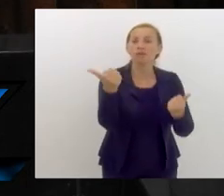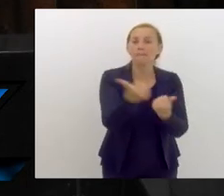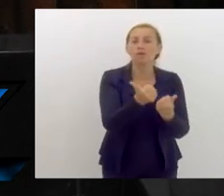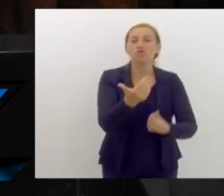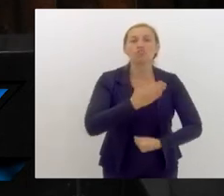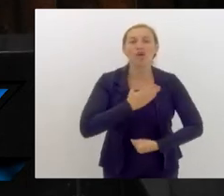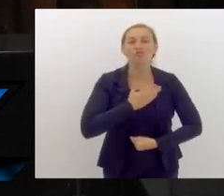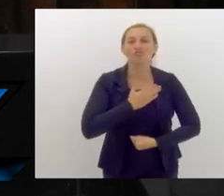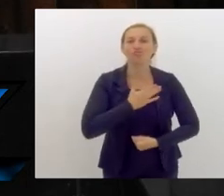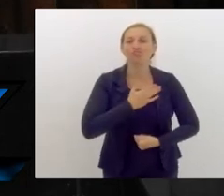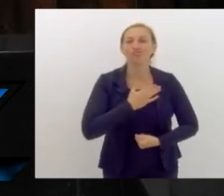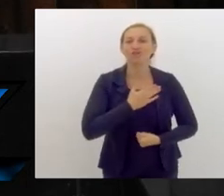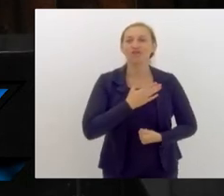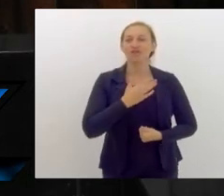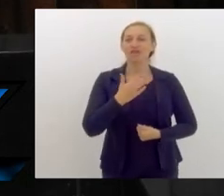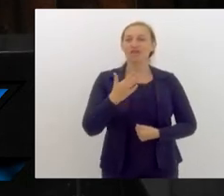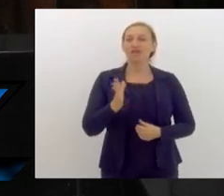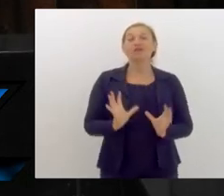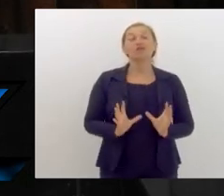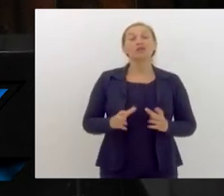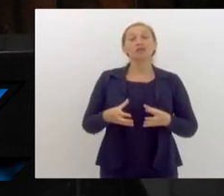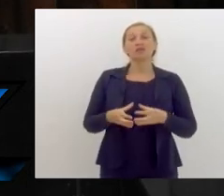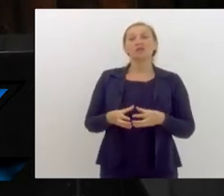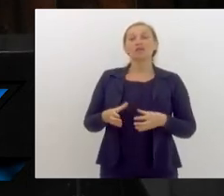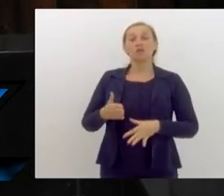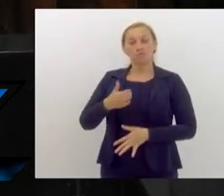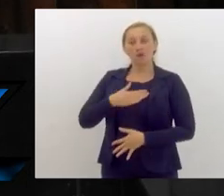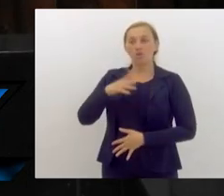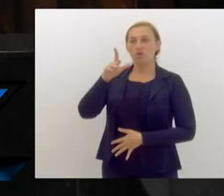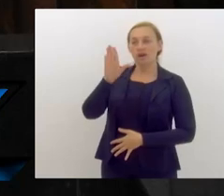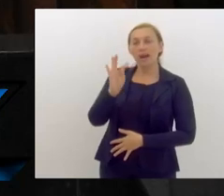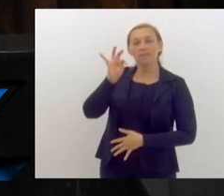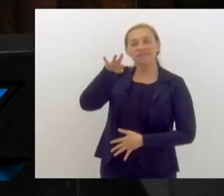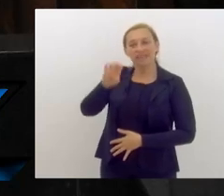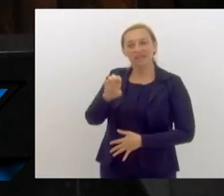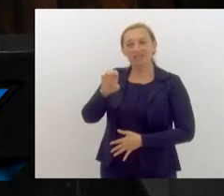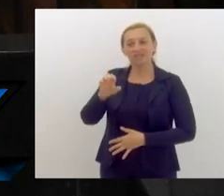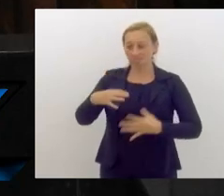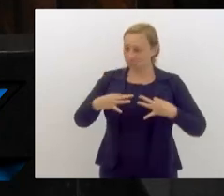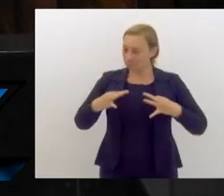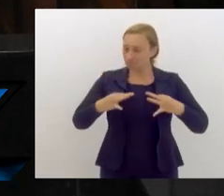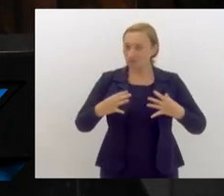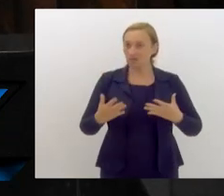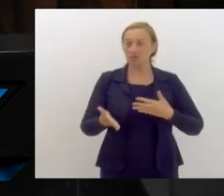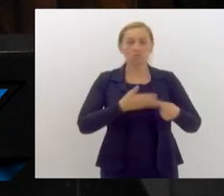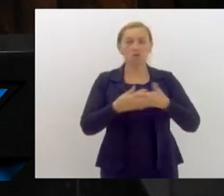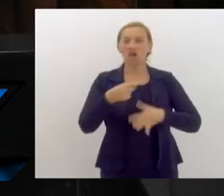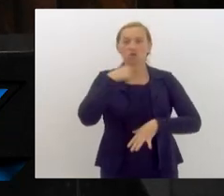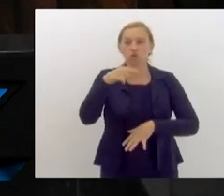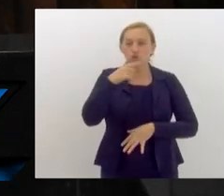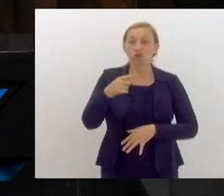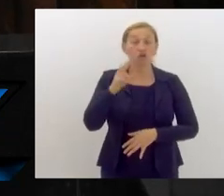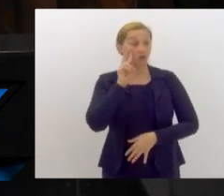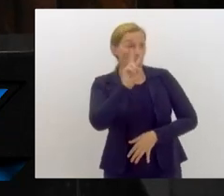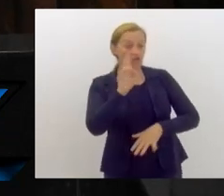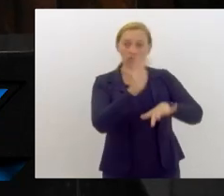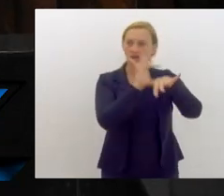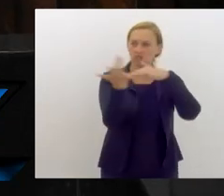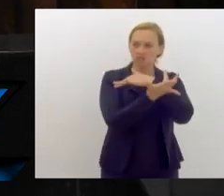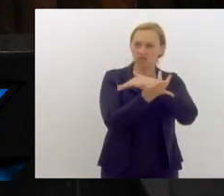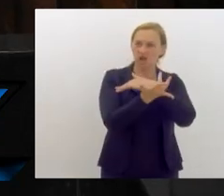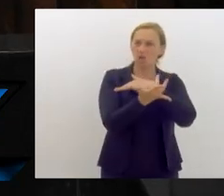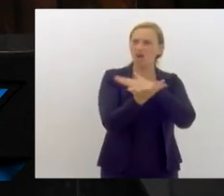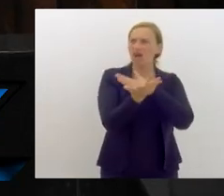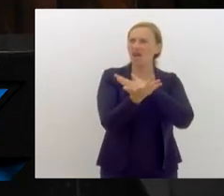comigo o meu gabinete está à disposição para tirar qualquer dúvida né foi lá viu na rede social